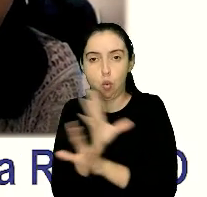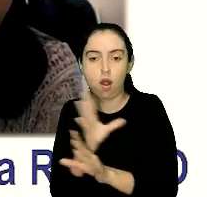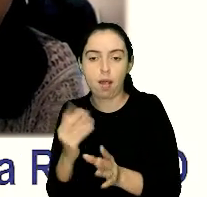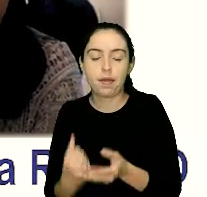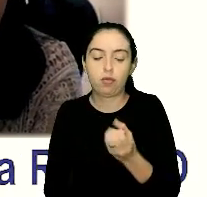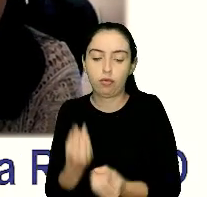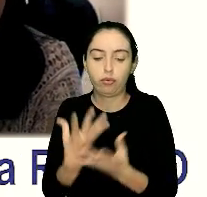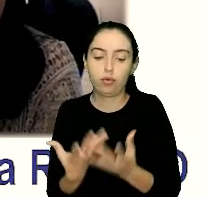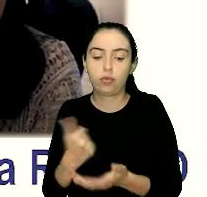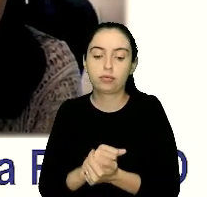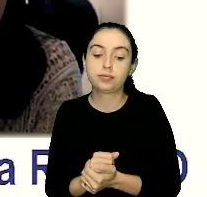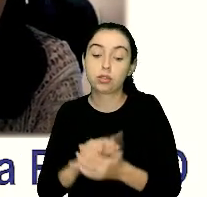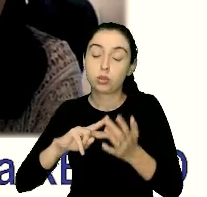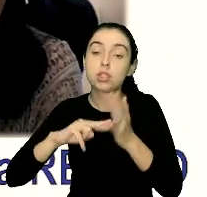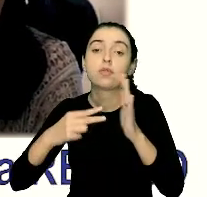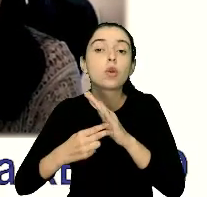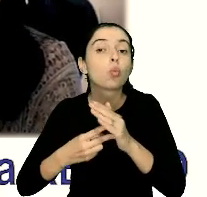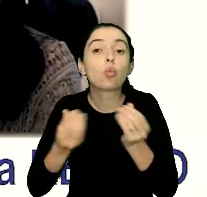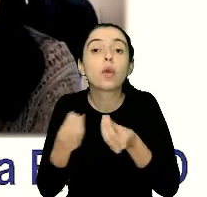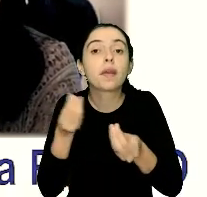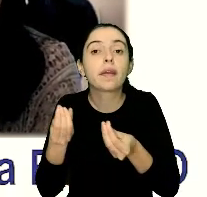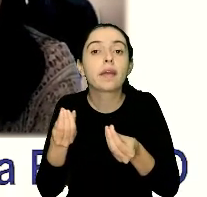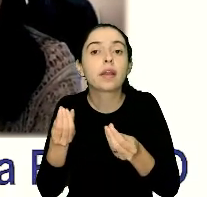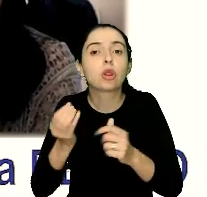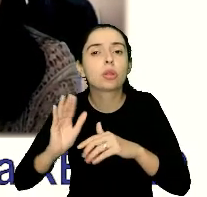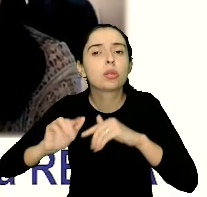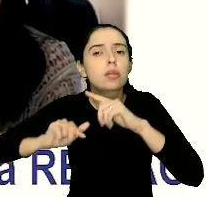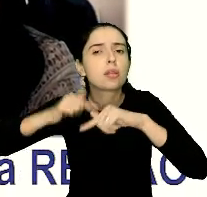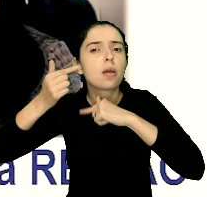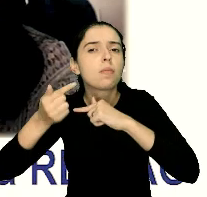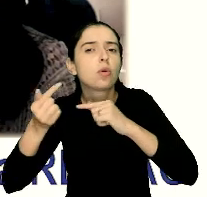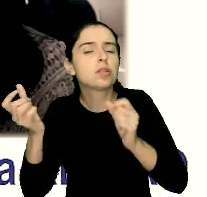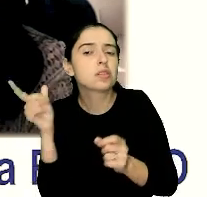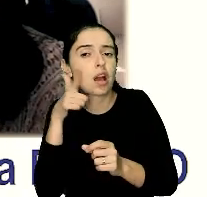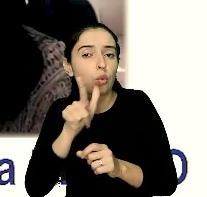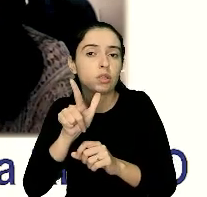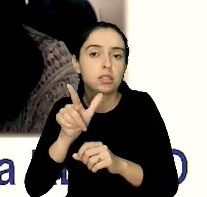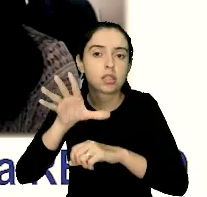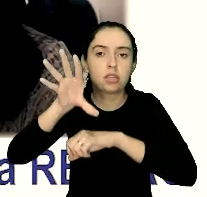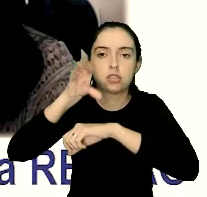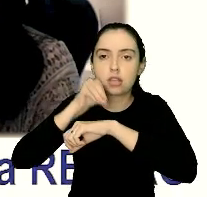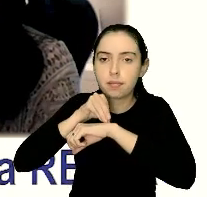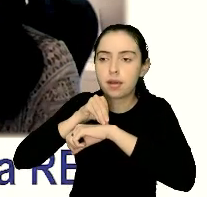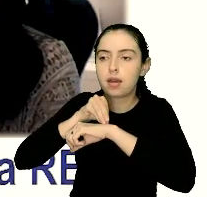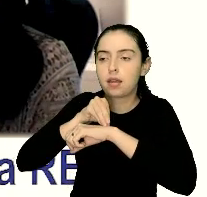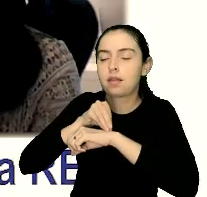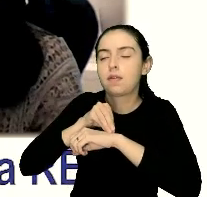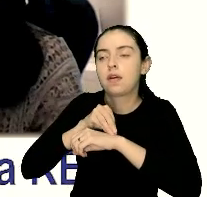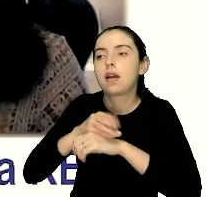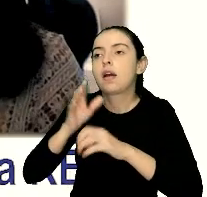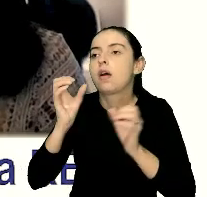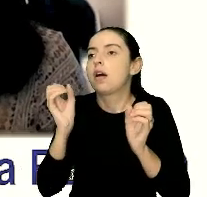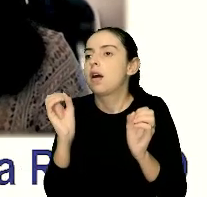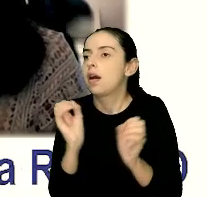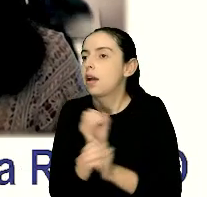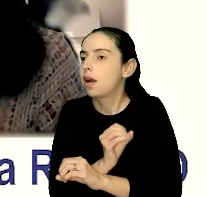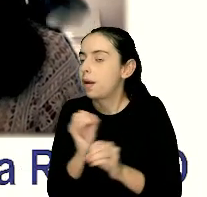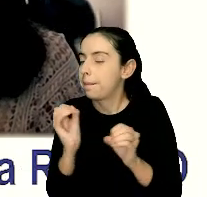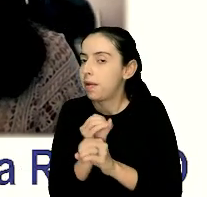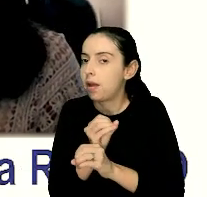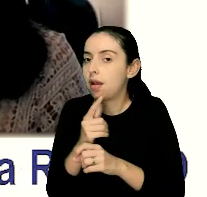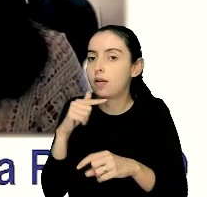tudo aconteceu, nós vamos ser chamados, etc., vamos apagar incêndios até que outra vez